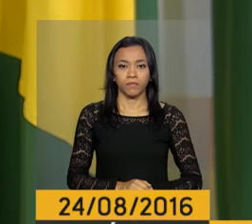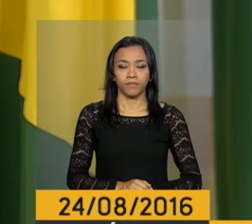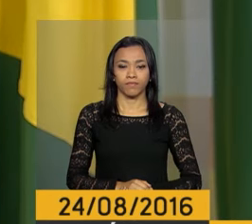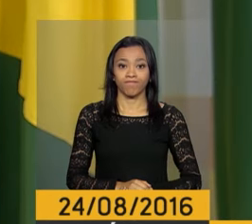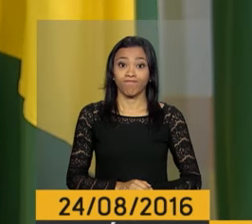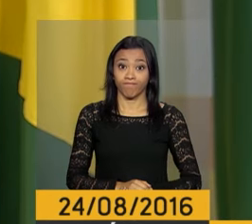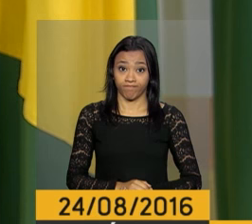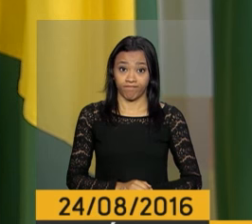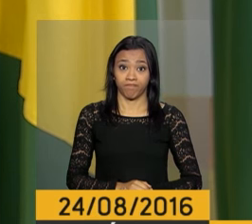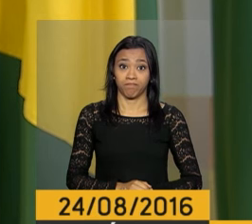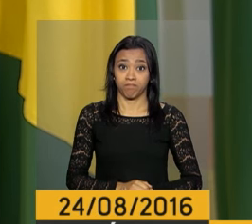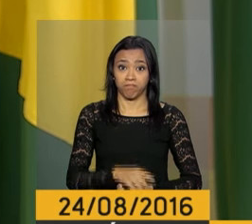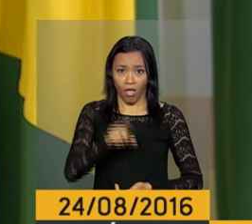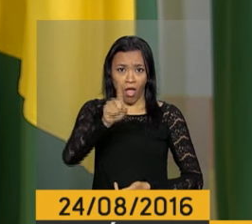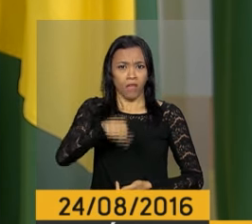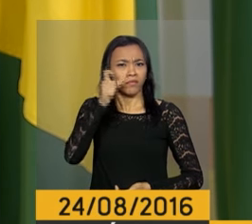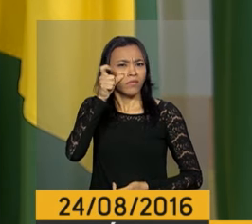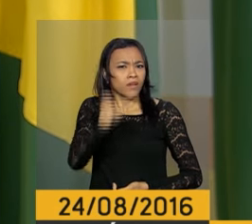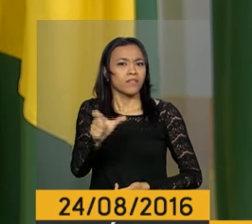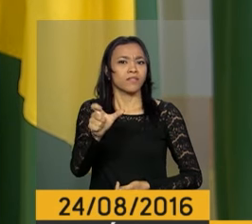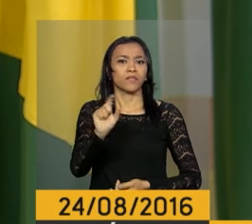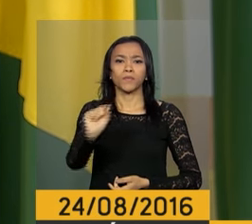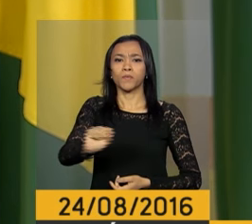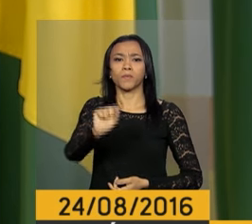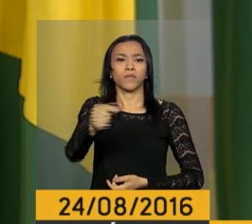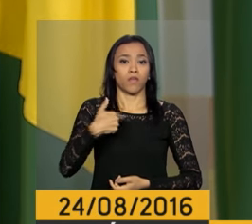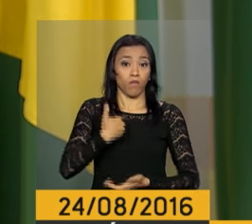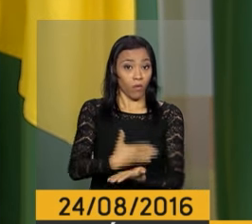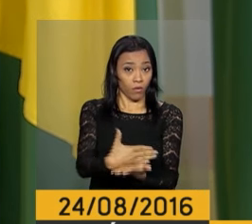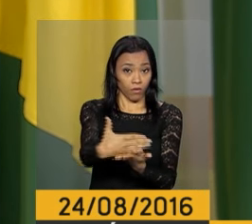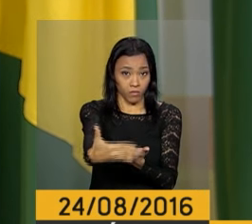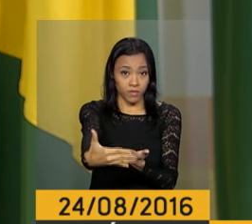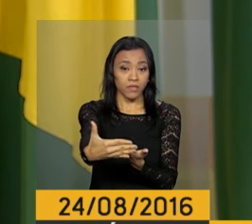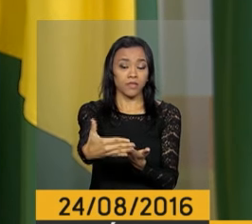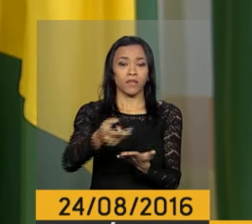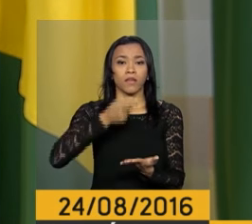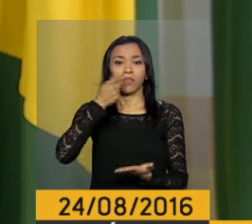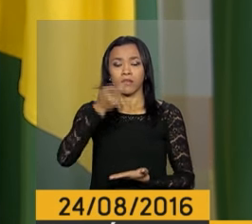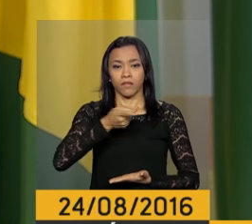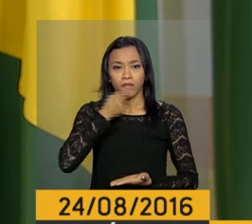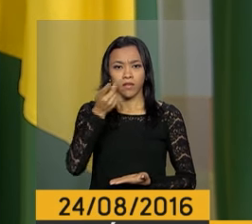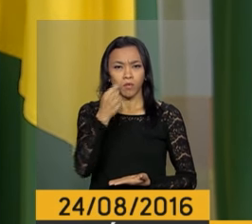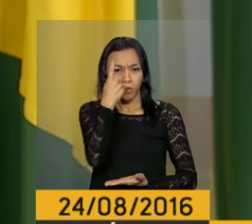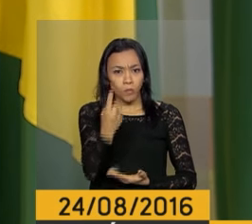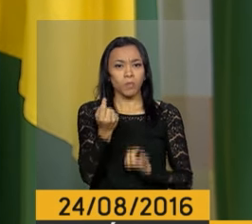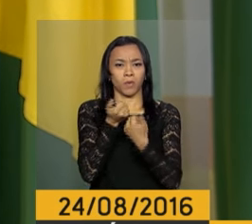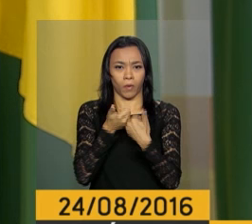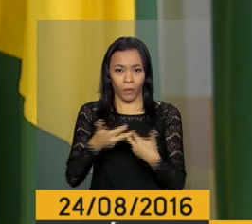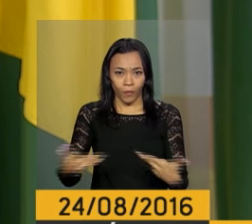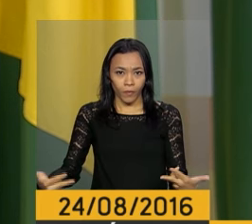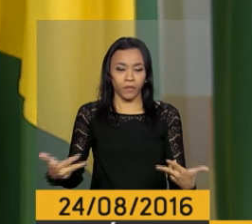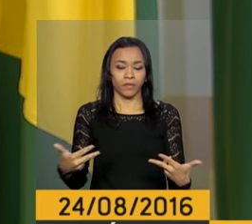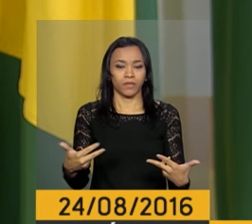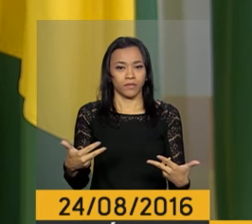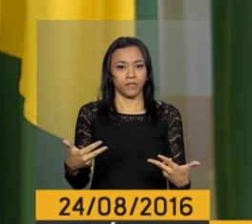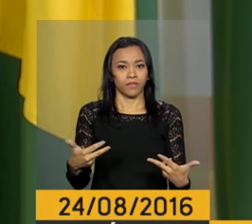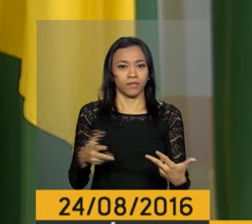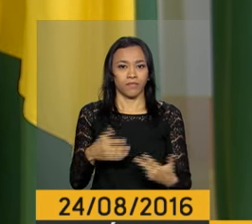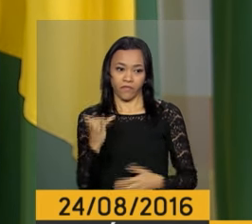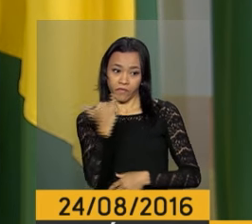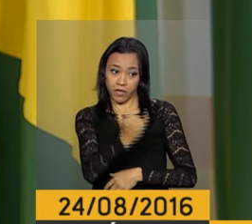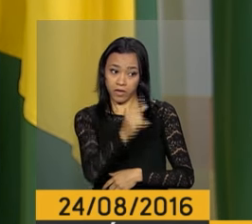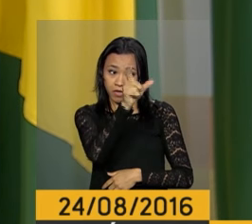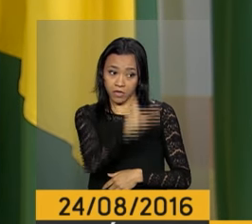Interessante até. Eu quero, eu quero iniciar dizendo uma coisa, deputado, eh, senador